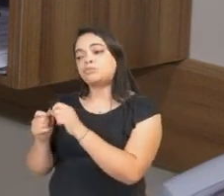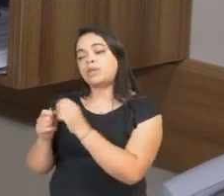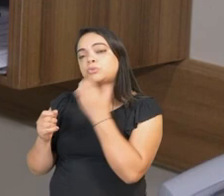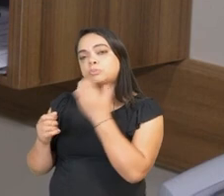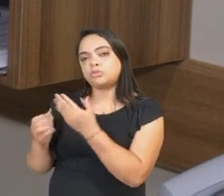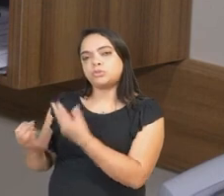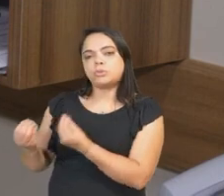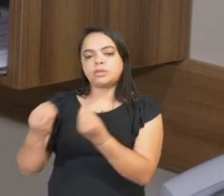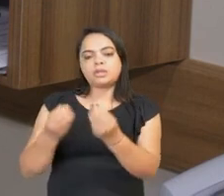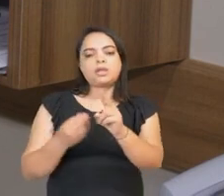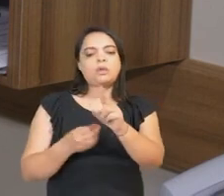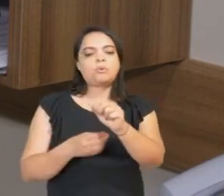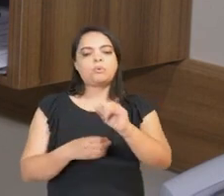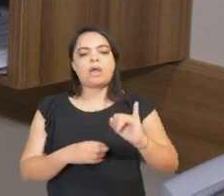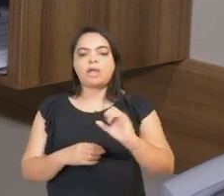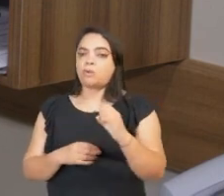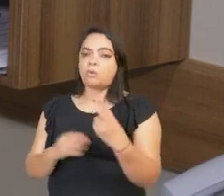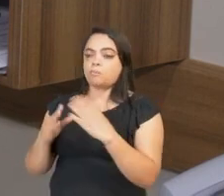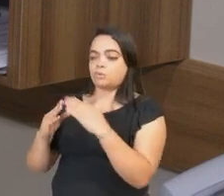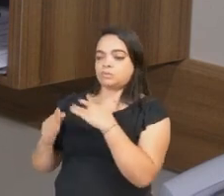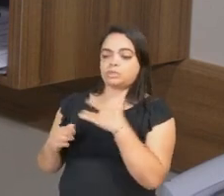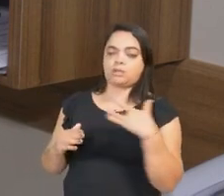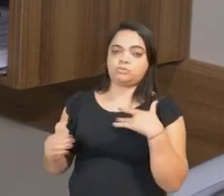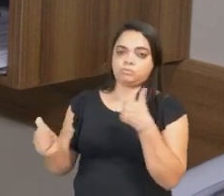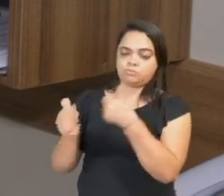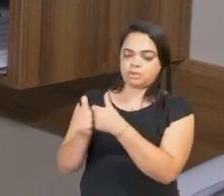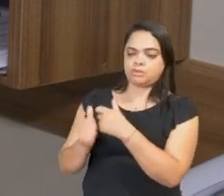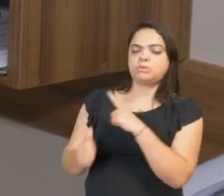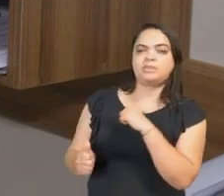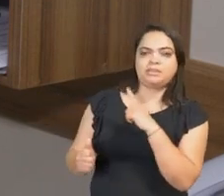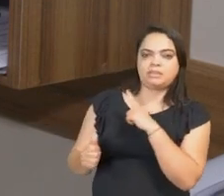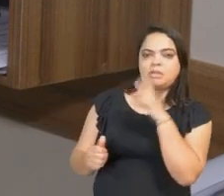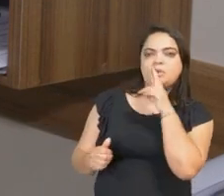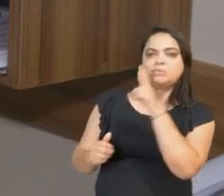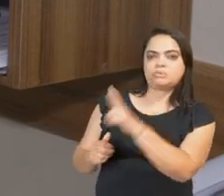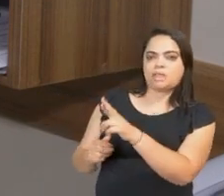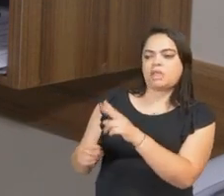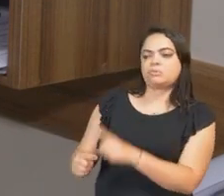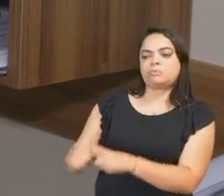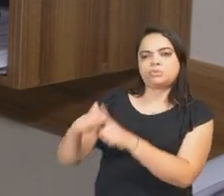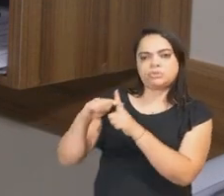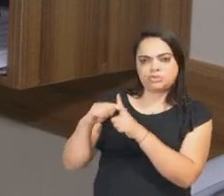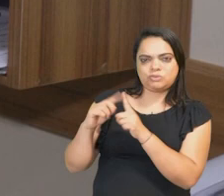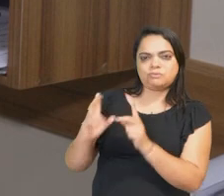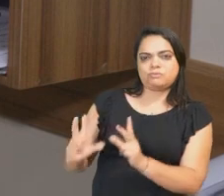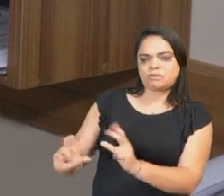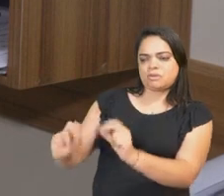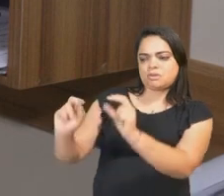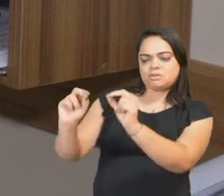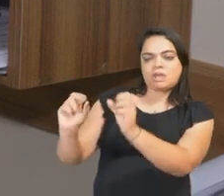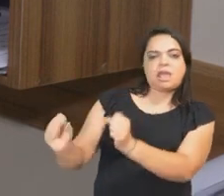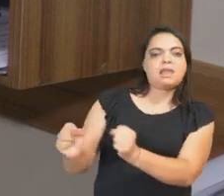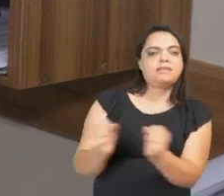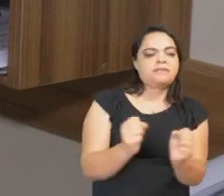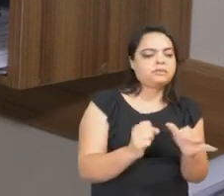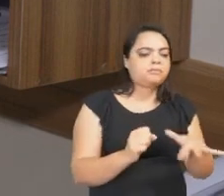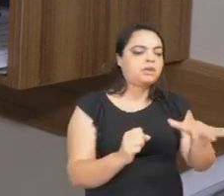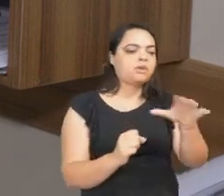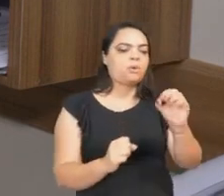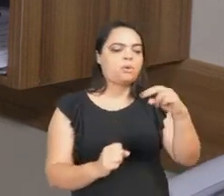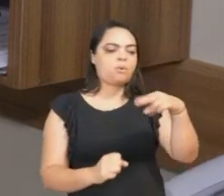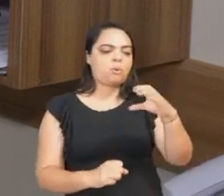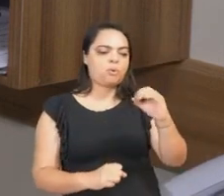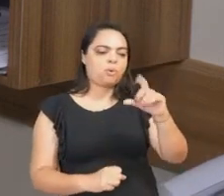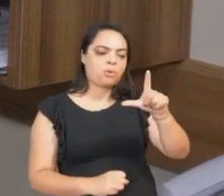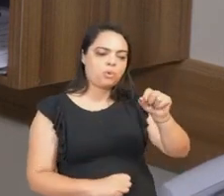ele leva na Uai ou no postinho de saúde mais próximo como o diagnóstico a biópsia positiva e a encaminhado para o setor de